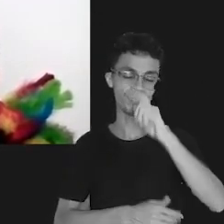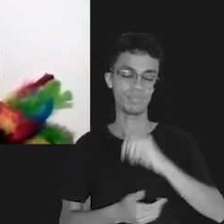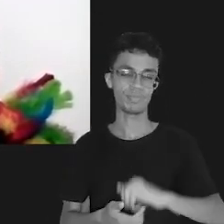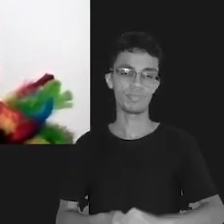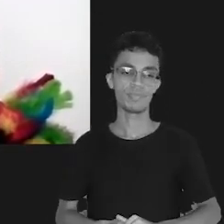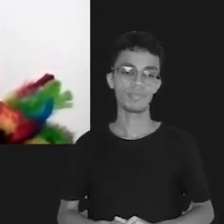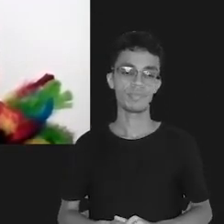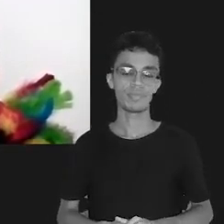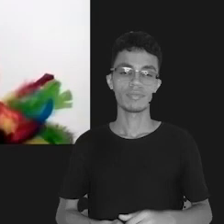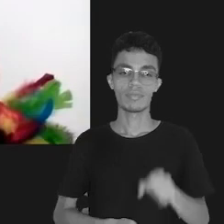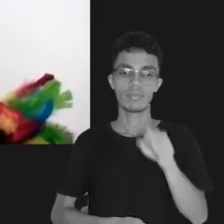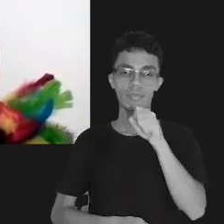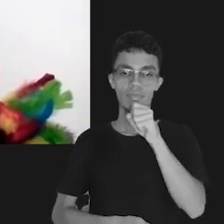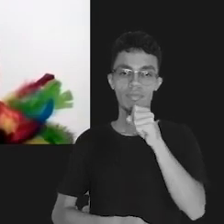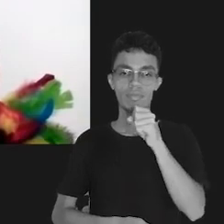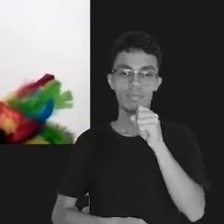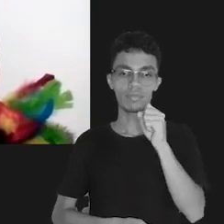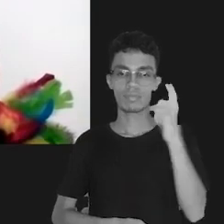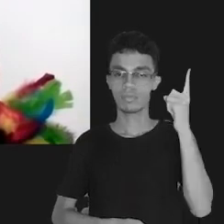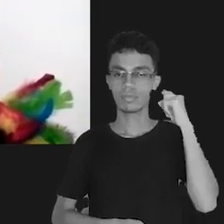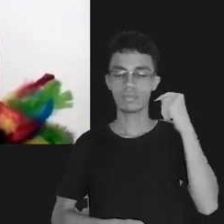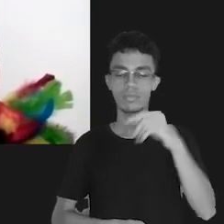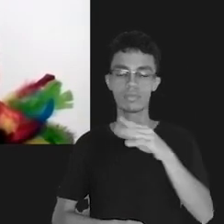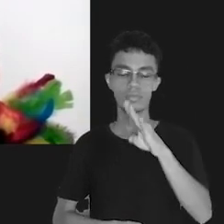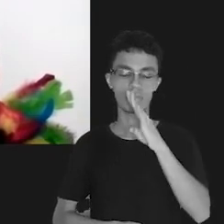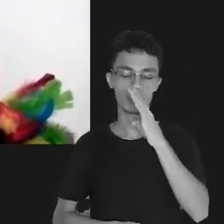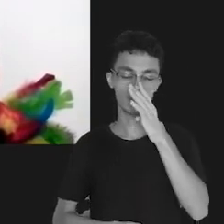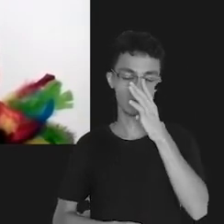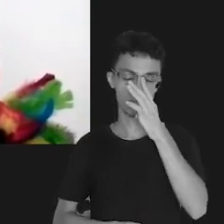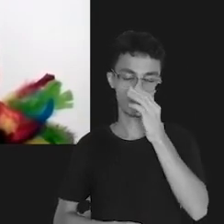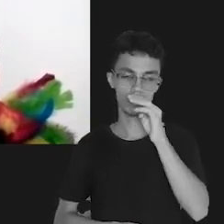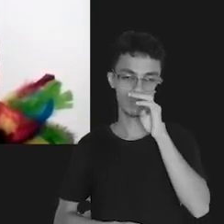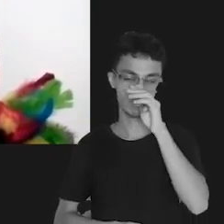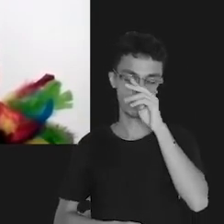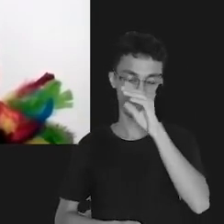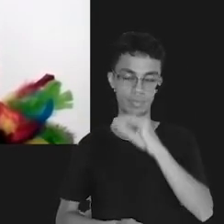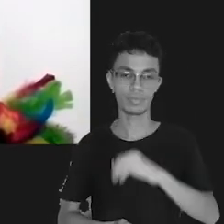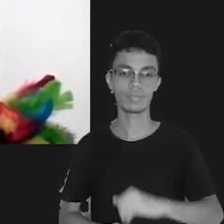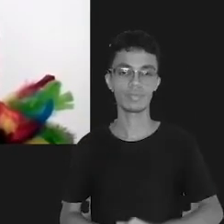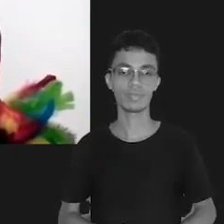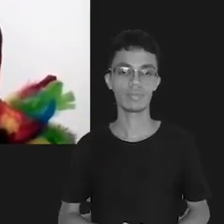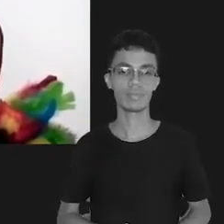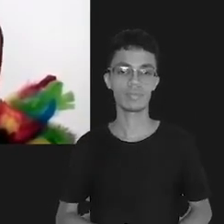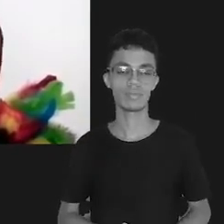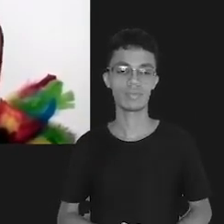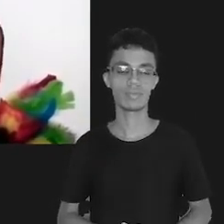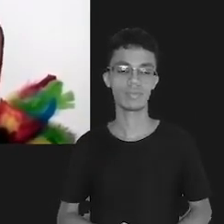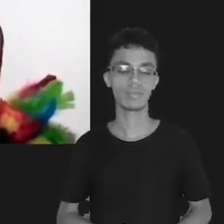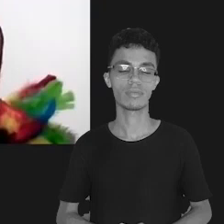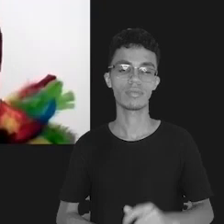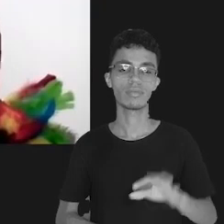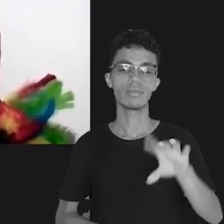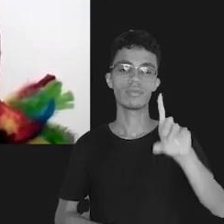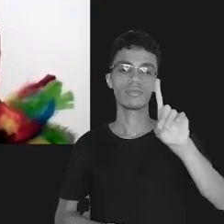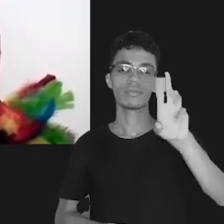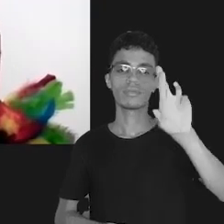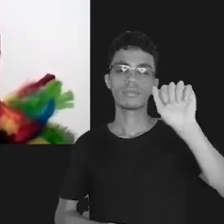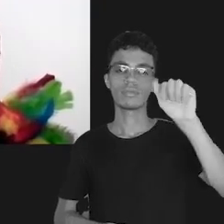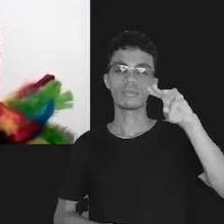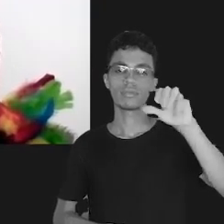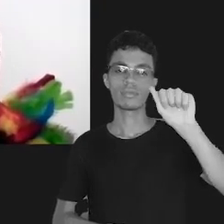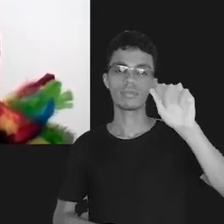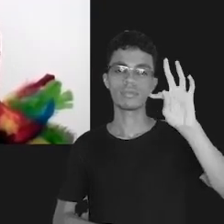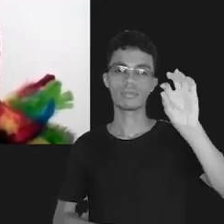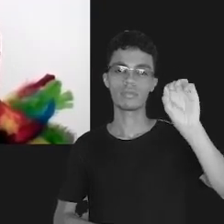Seu microfone está mutado, Flávia. Gente, na verdade, a dramaturgia, assim,